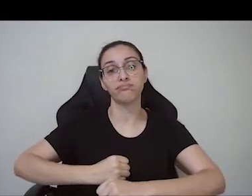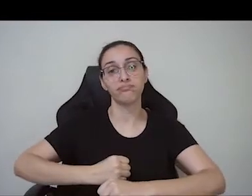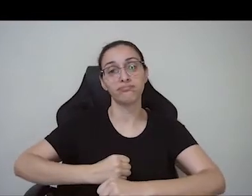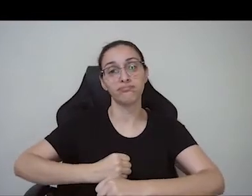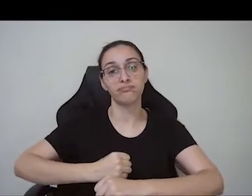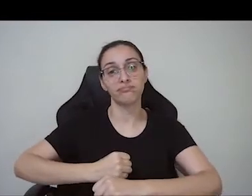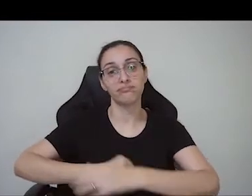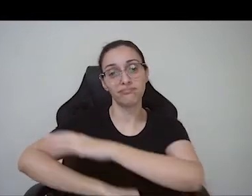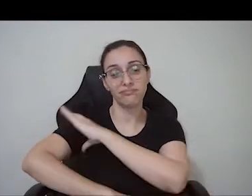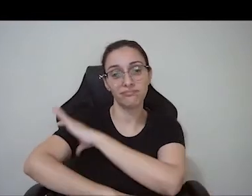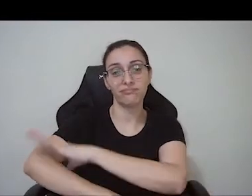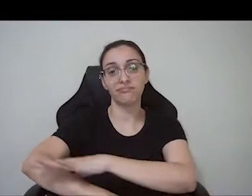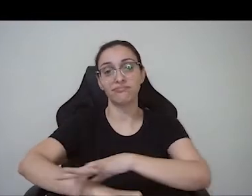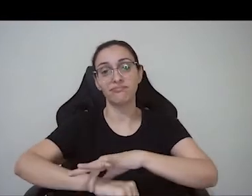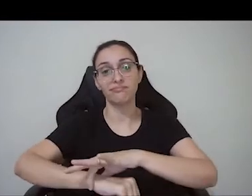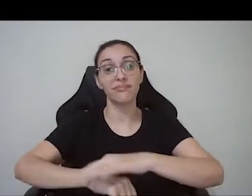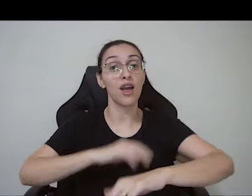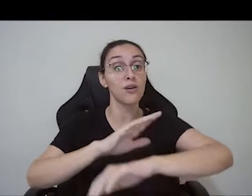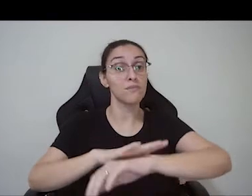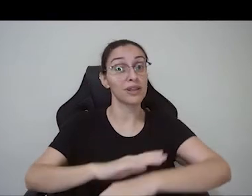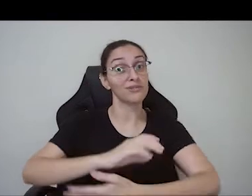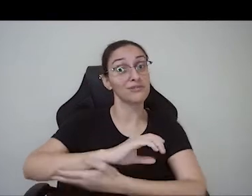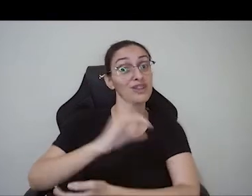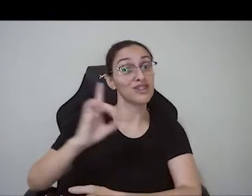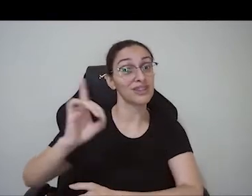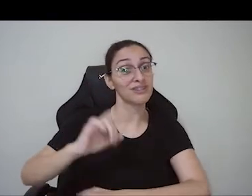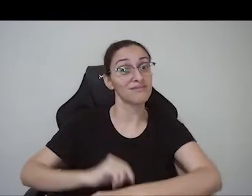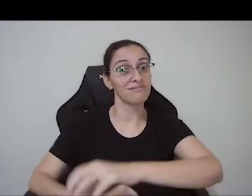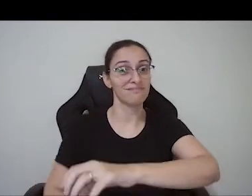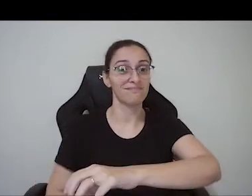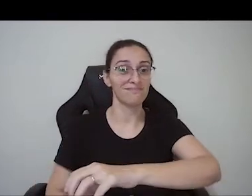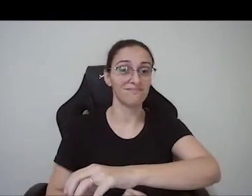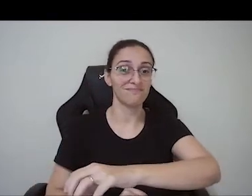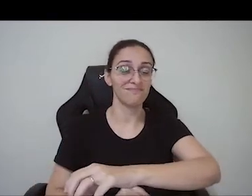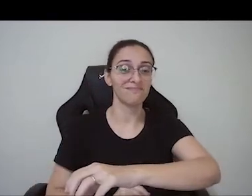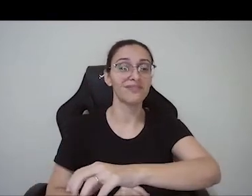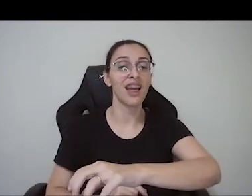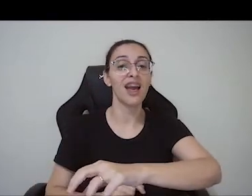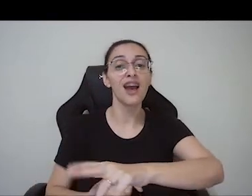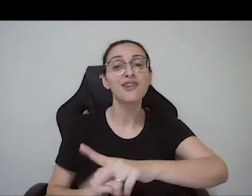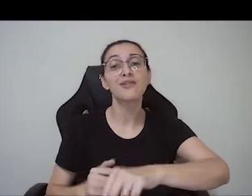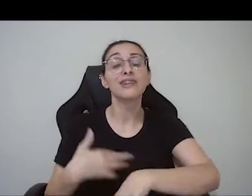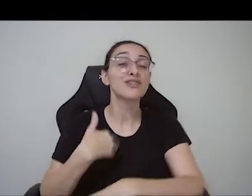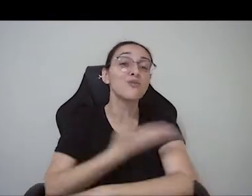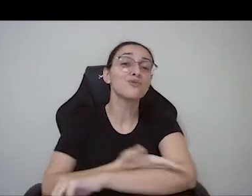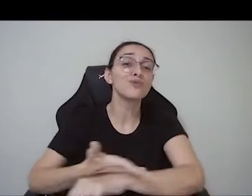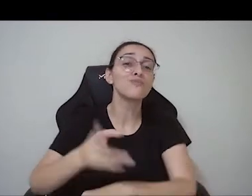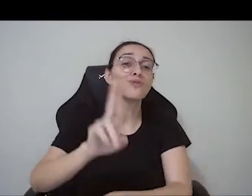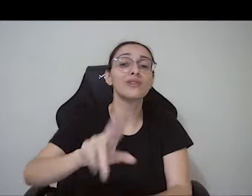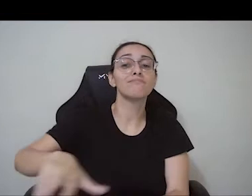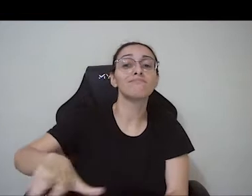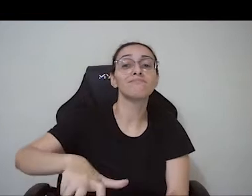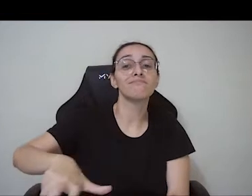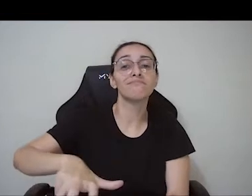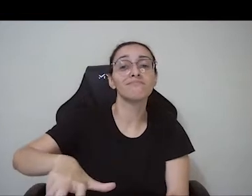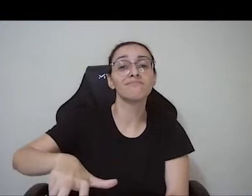braço atado e o braço direito. E é característico que a gente use o mouse com o braço direito. Então, como ela está